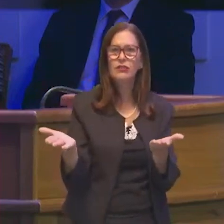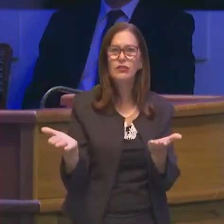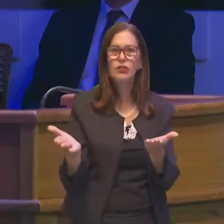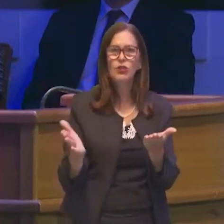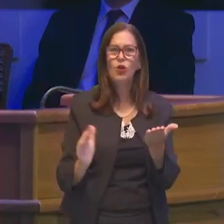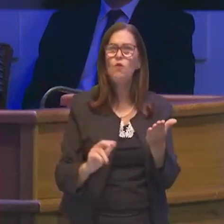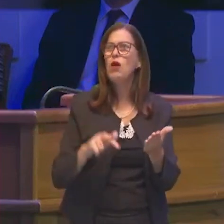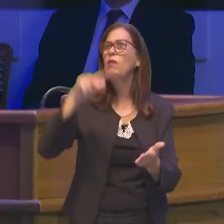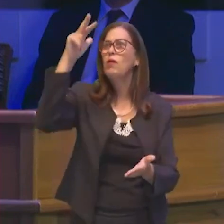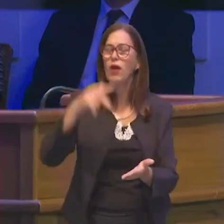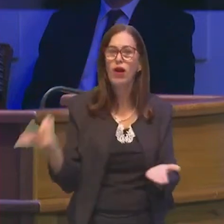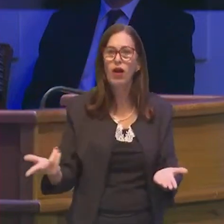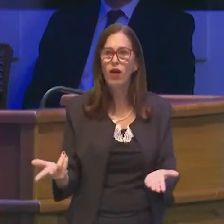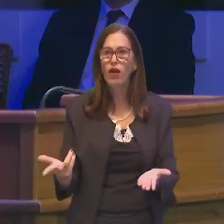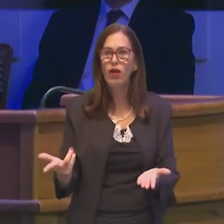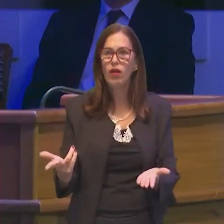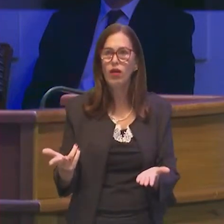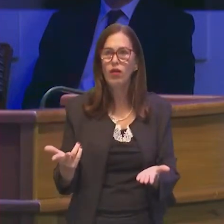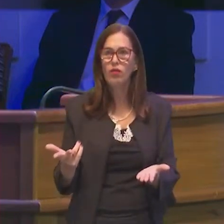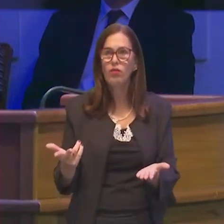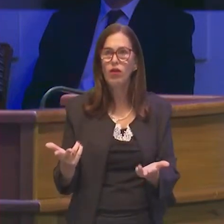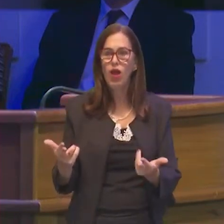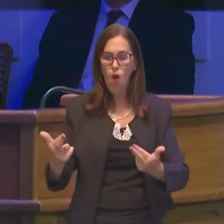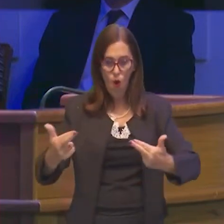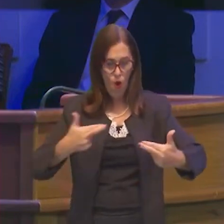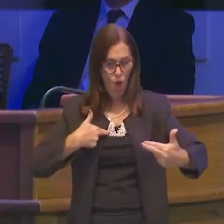sobe e desce, porque era o ritmo.